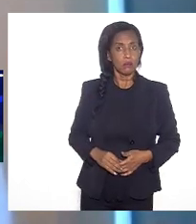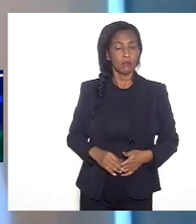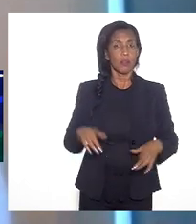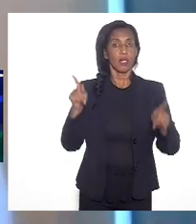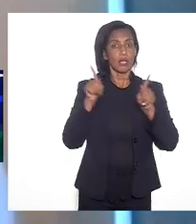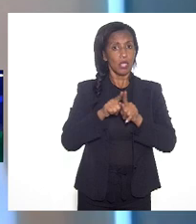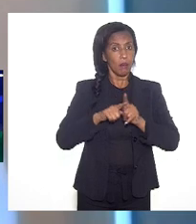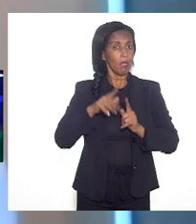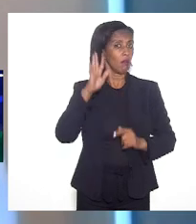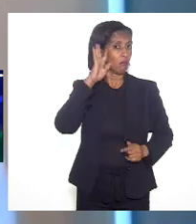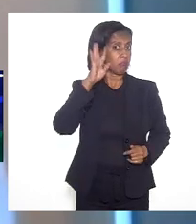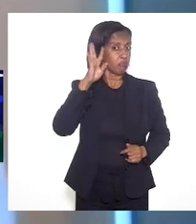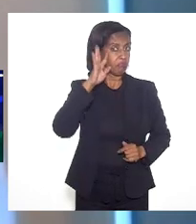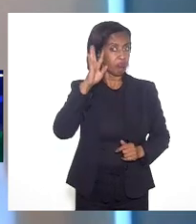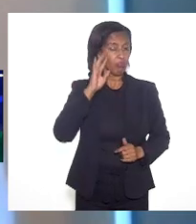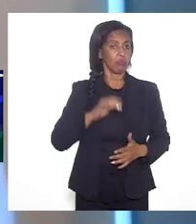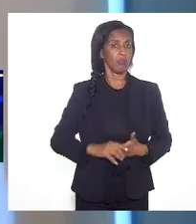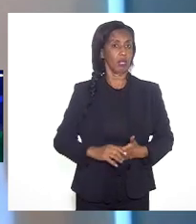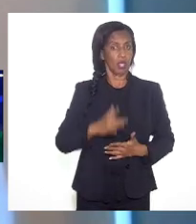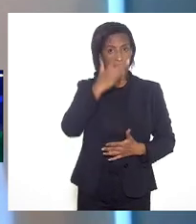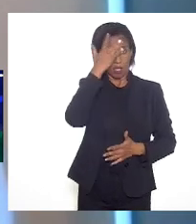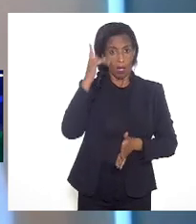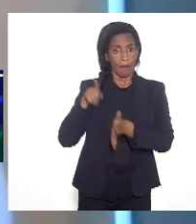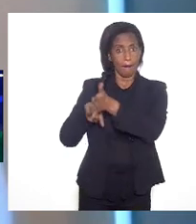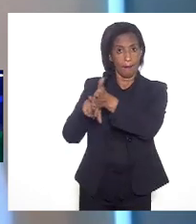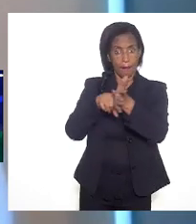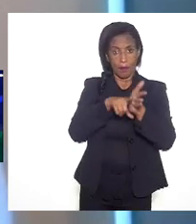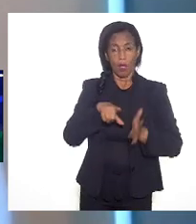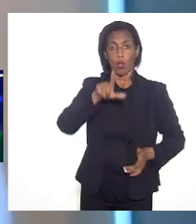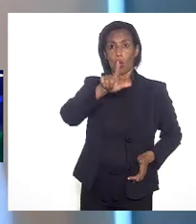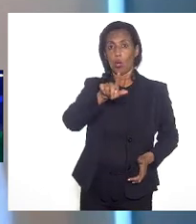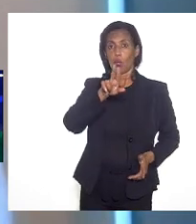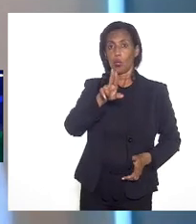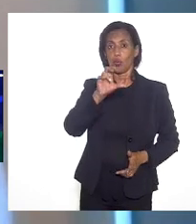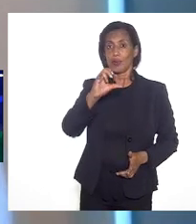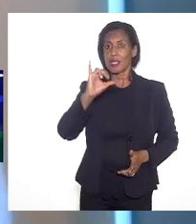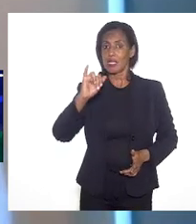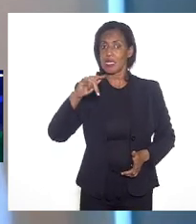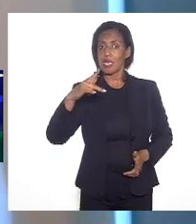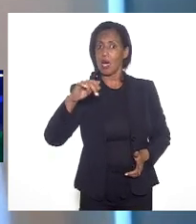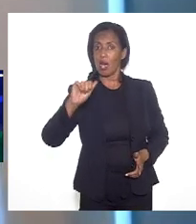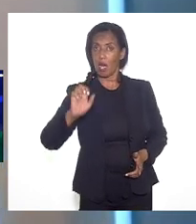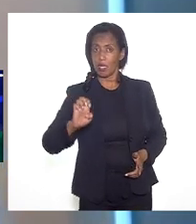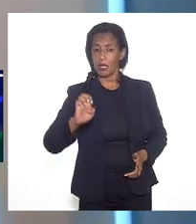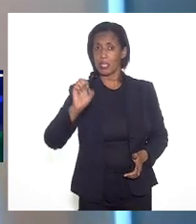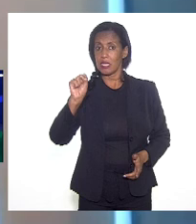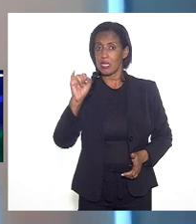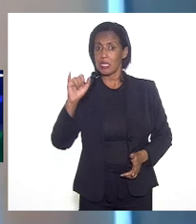trazer uma reflexão aqui das pesquisadoras Luciane Silva e Michele